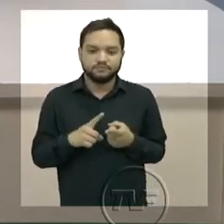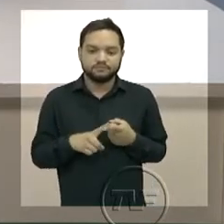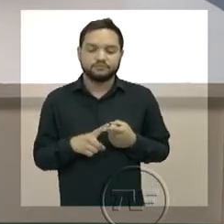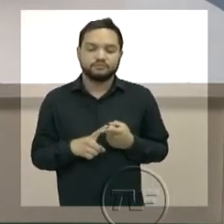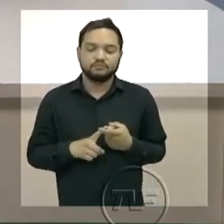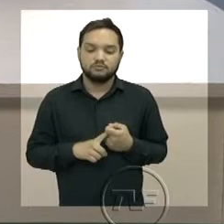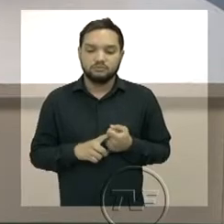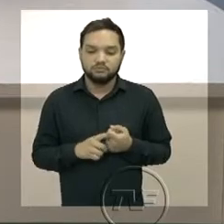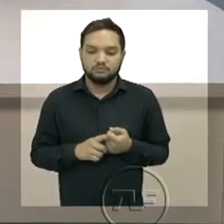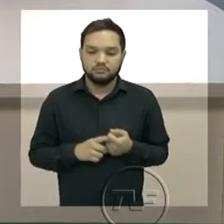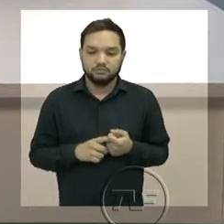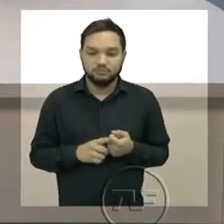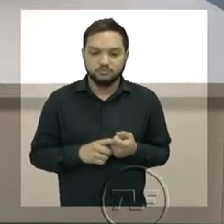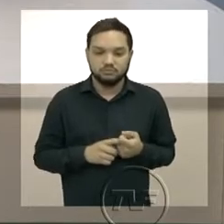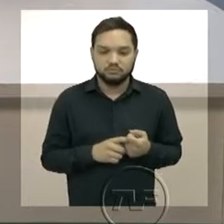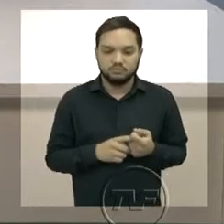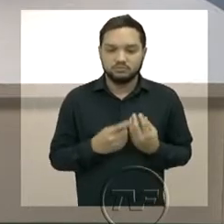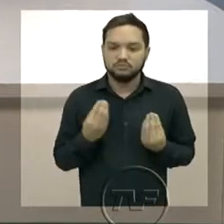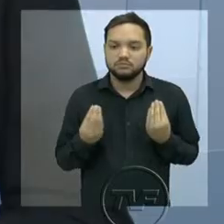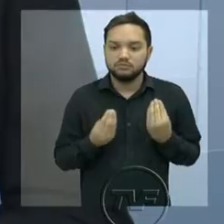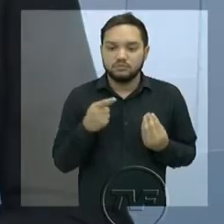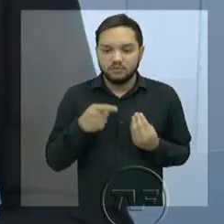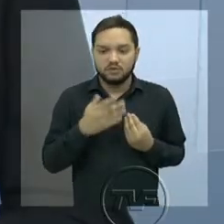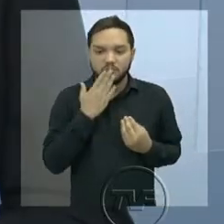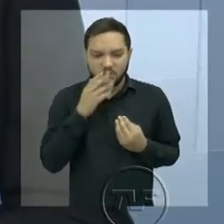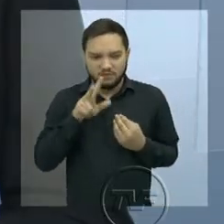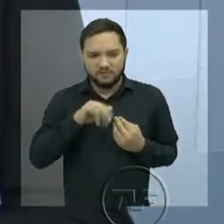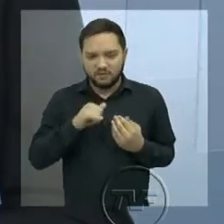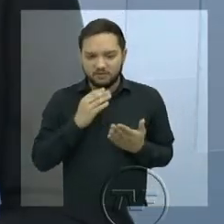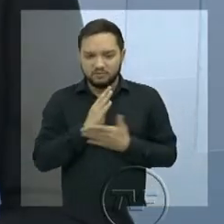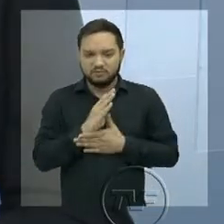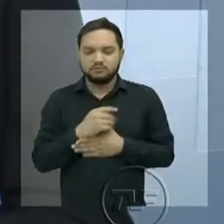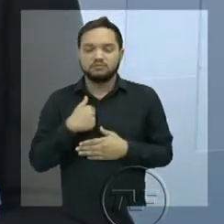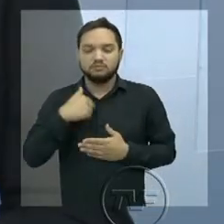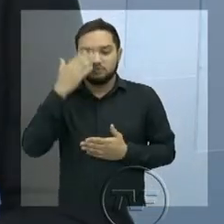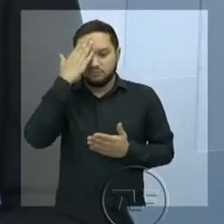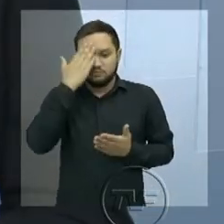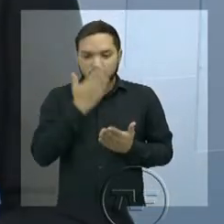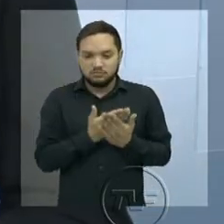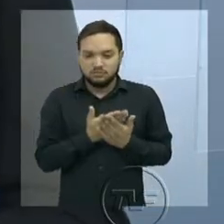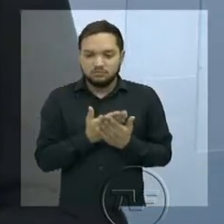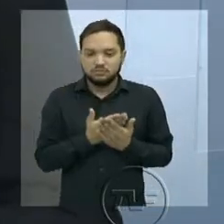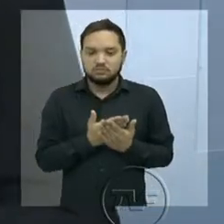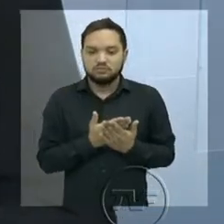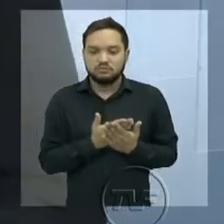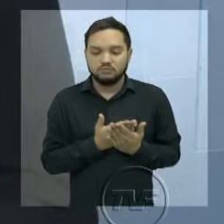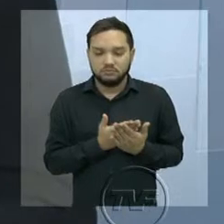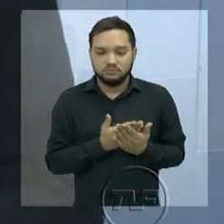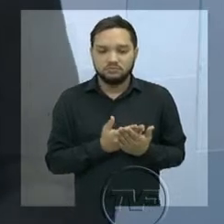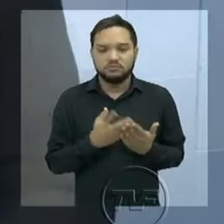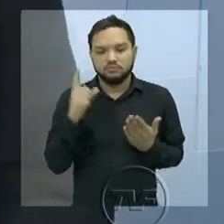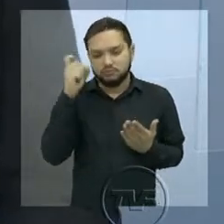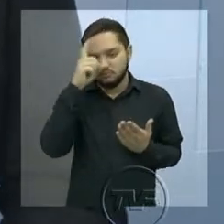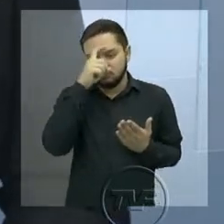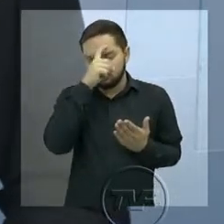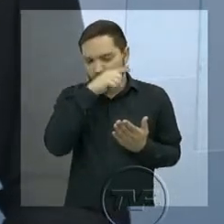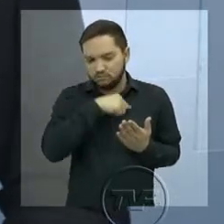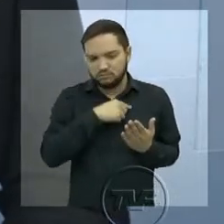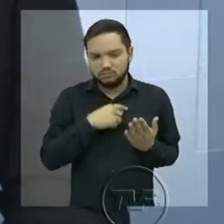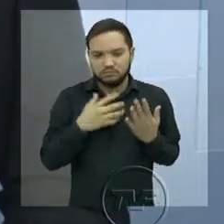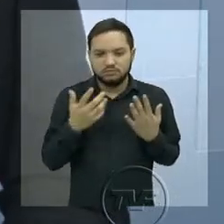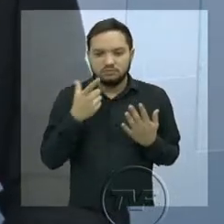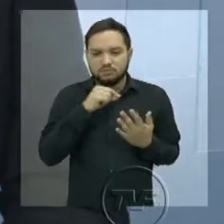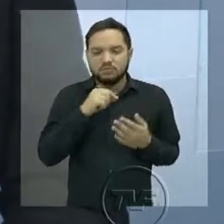seria a favorita? Eu acredito que, indiscutivelmente, é difícil você tirar hoje o